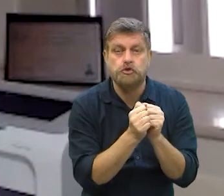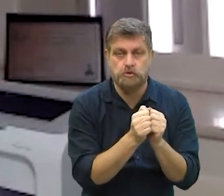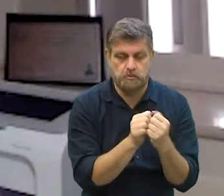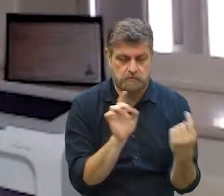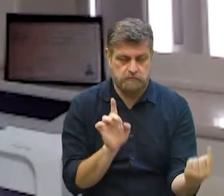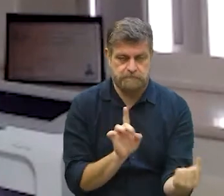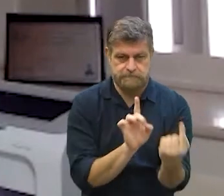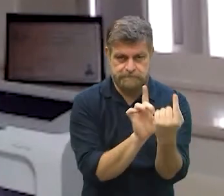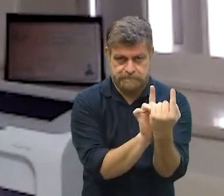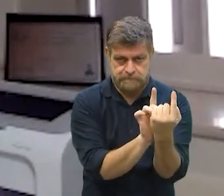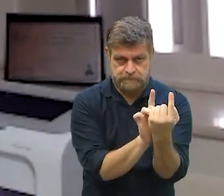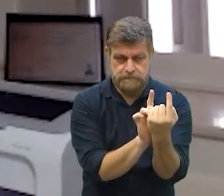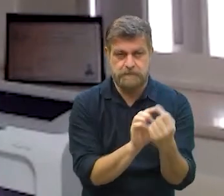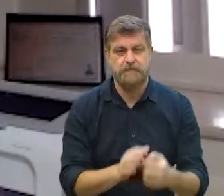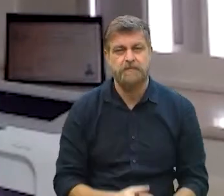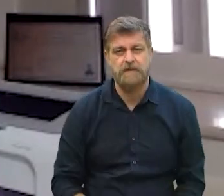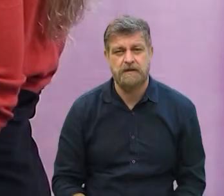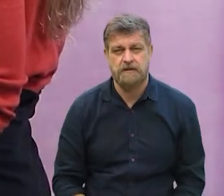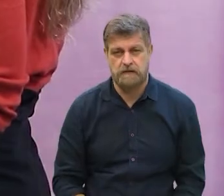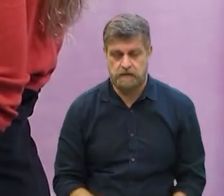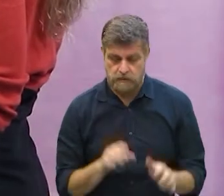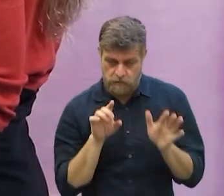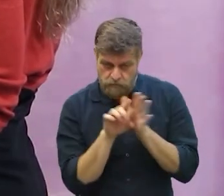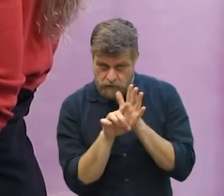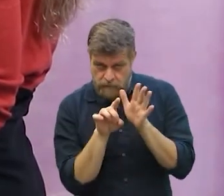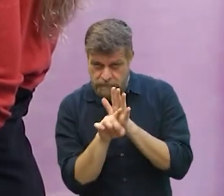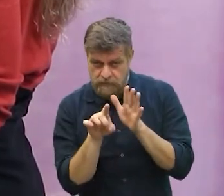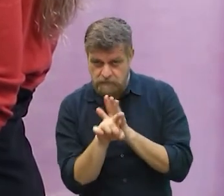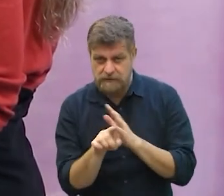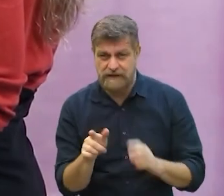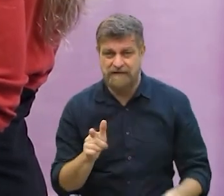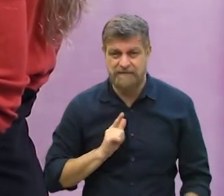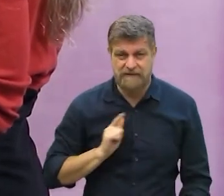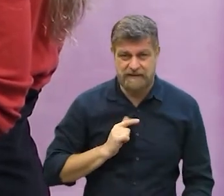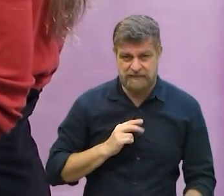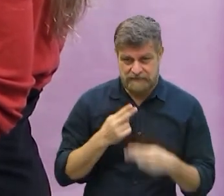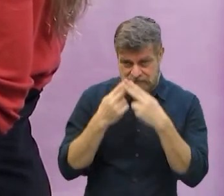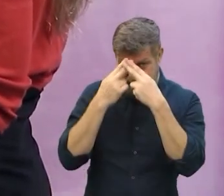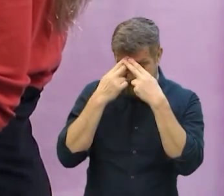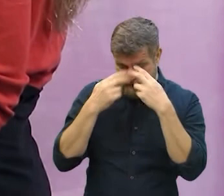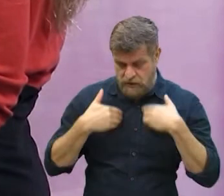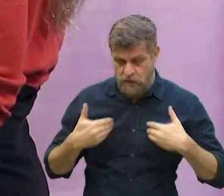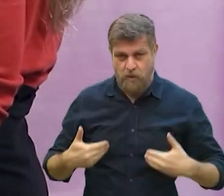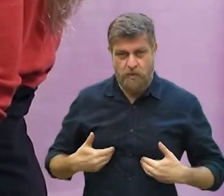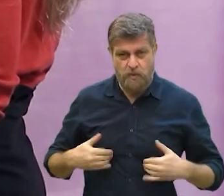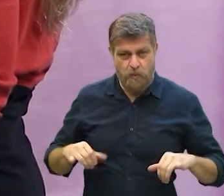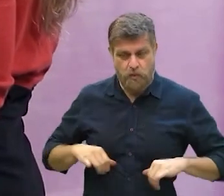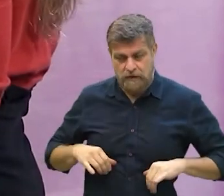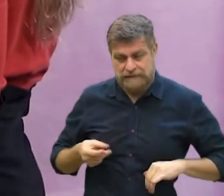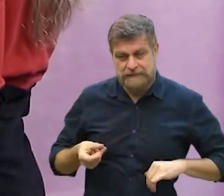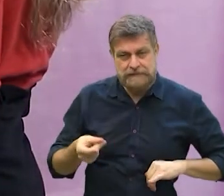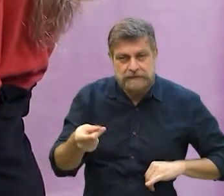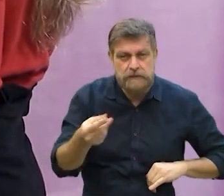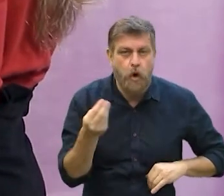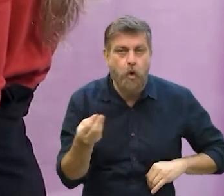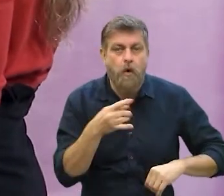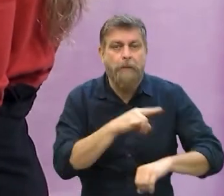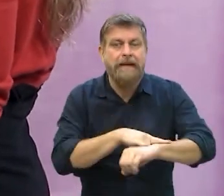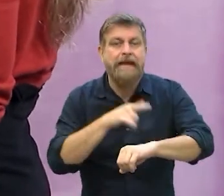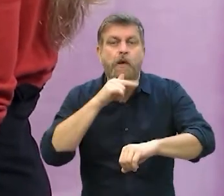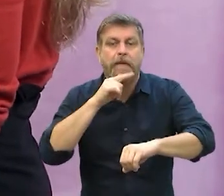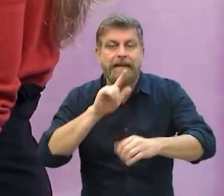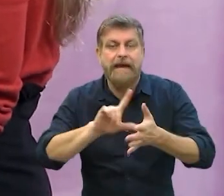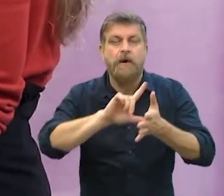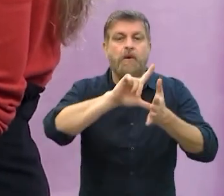de forma personalizada com o urologista, viu, Viviane? Eu até ia perguntar para o senhor, ficam sequelas? Como que ficam as funções urinárias